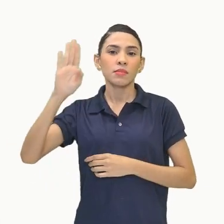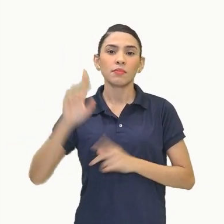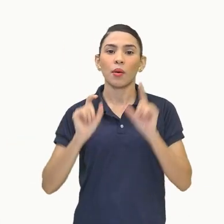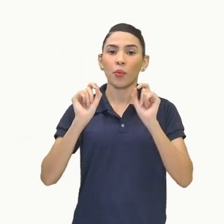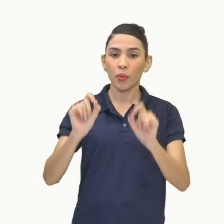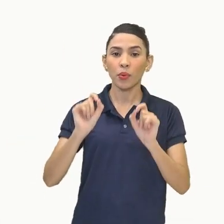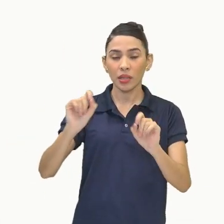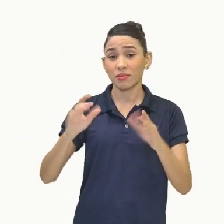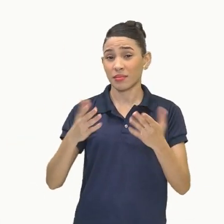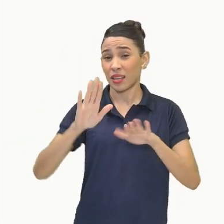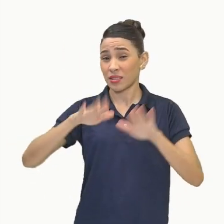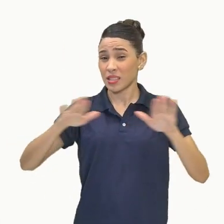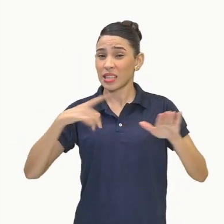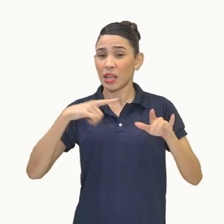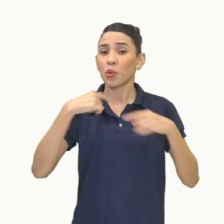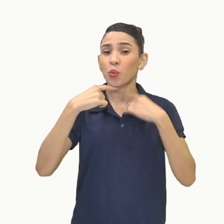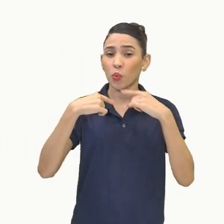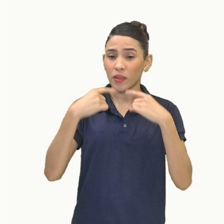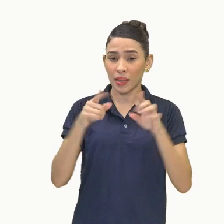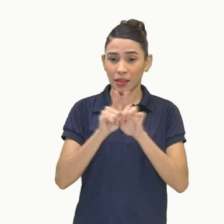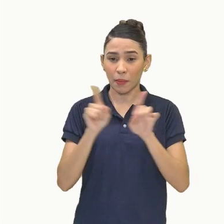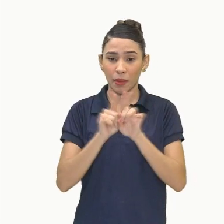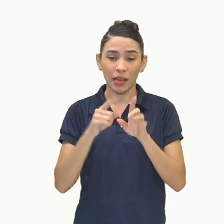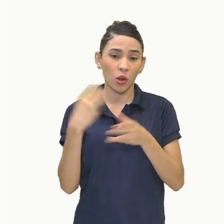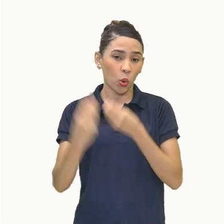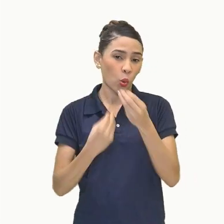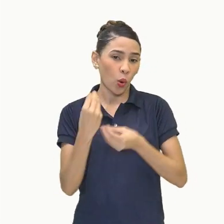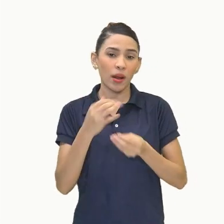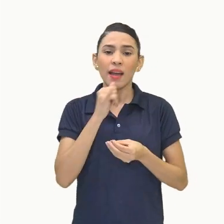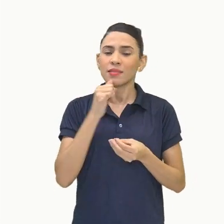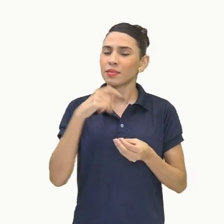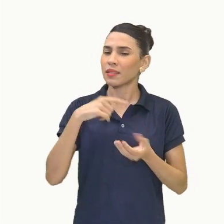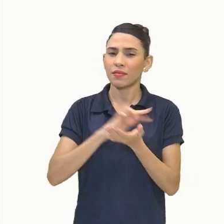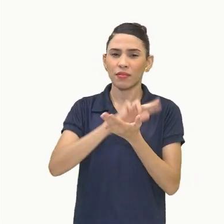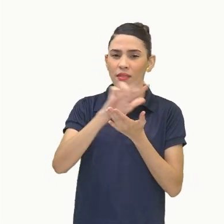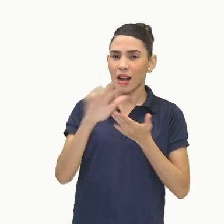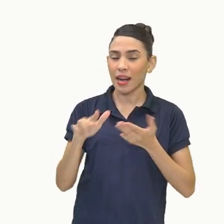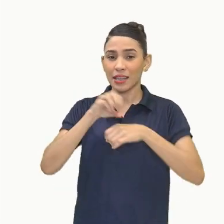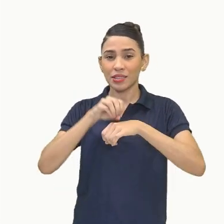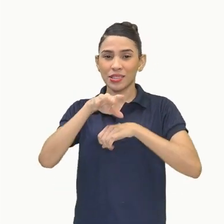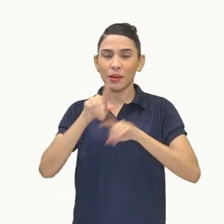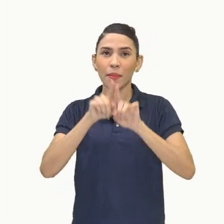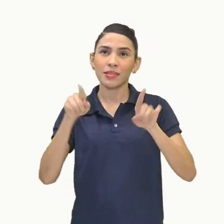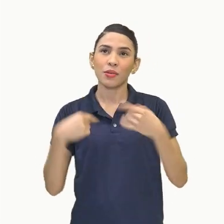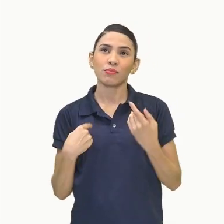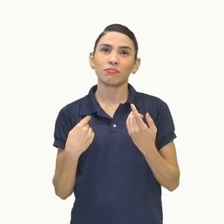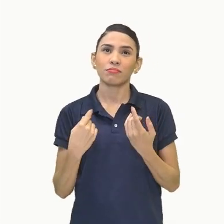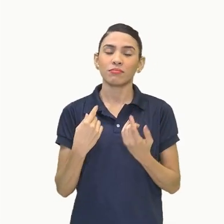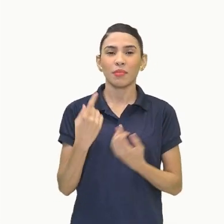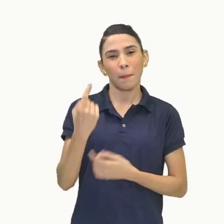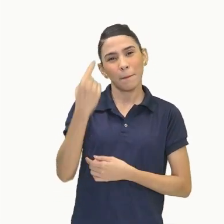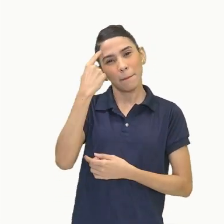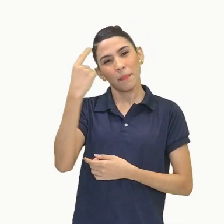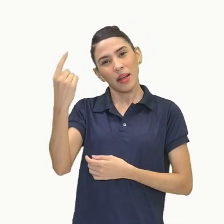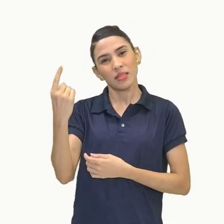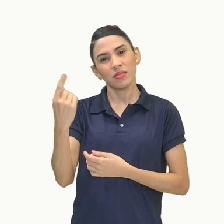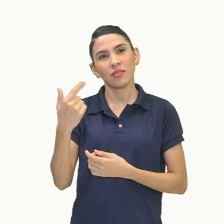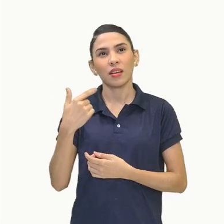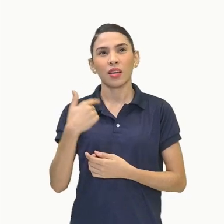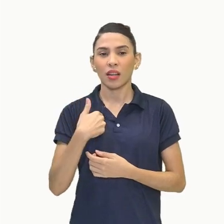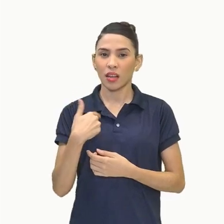muita dúvida em usar esse sinal. Aí tem diversas dicas, mas eu sempre penso o seguinte, eu vou